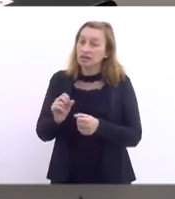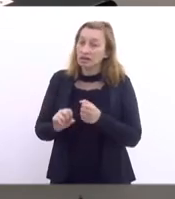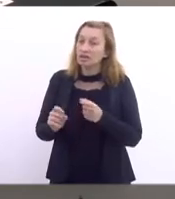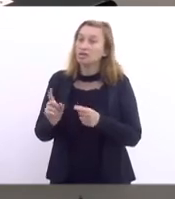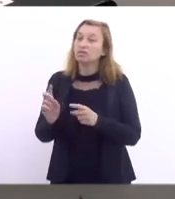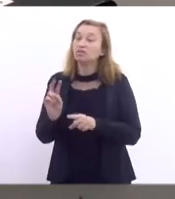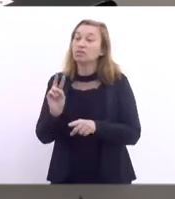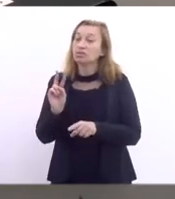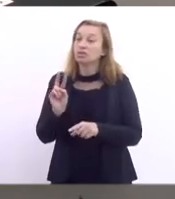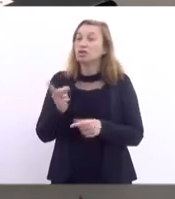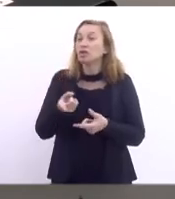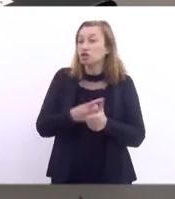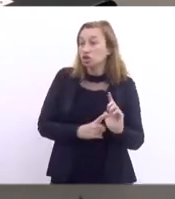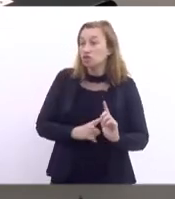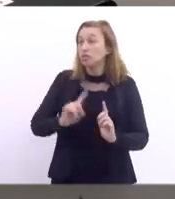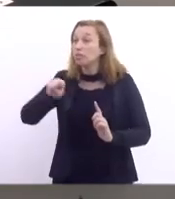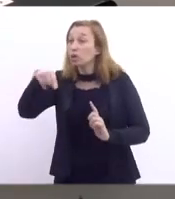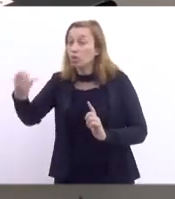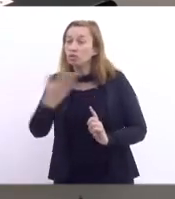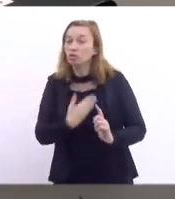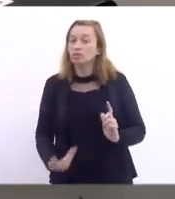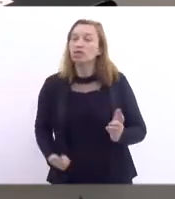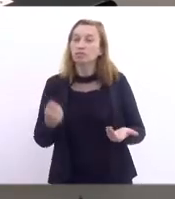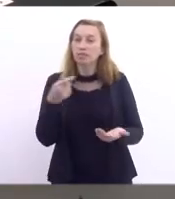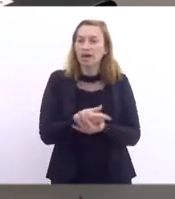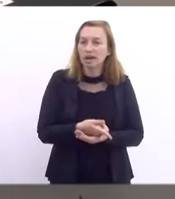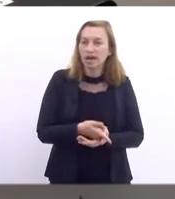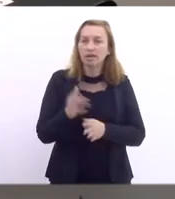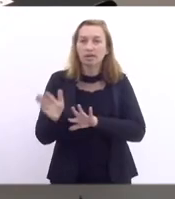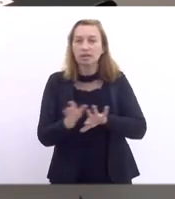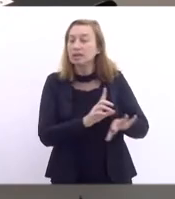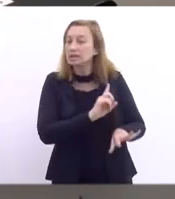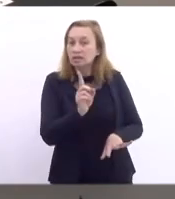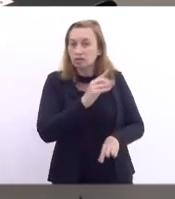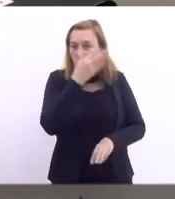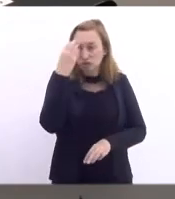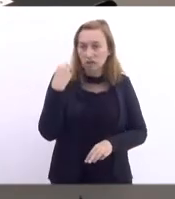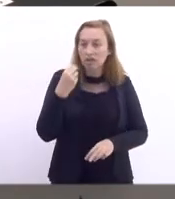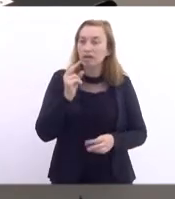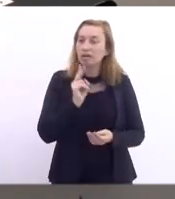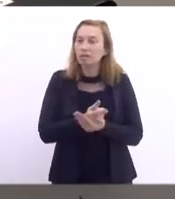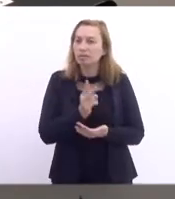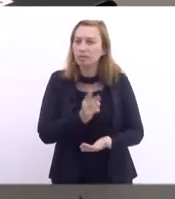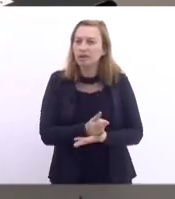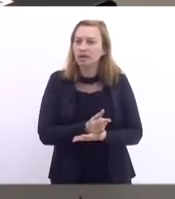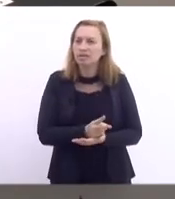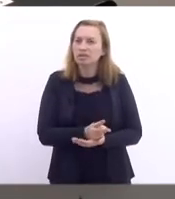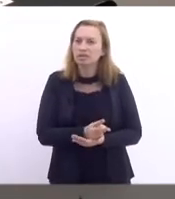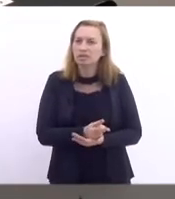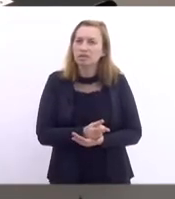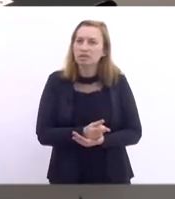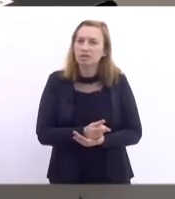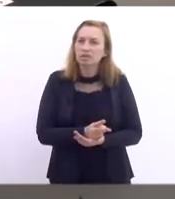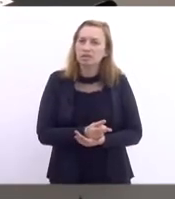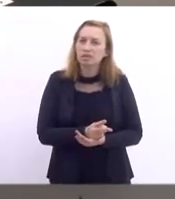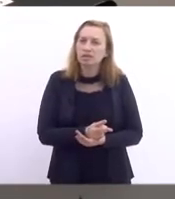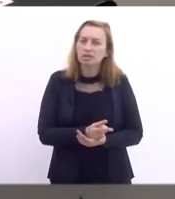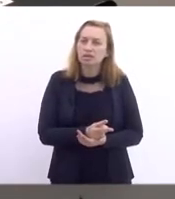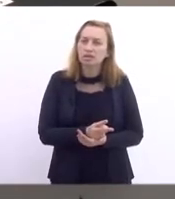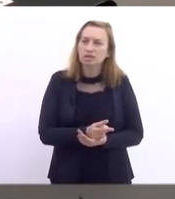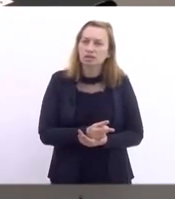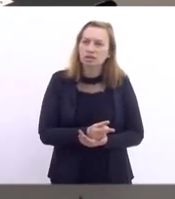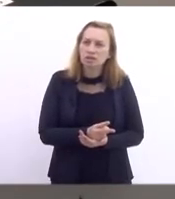a gente se não a gente não deve ser feito isso mas ainda que a gente boa tarde gelada